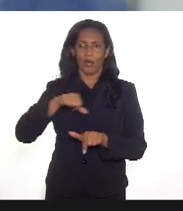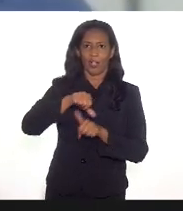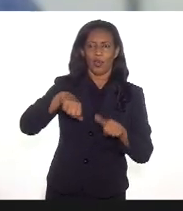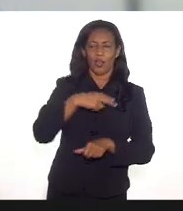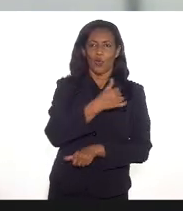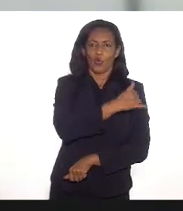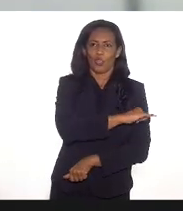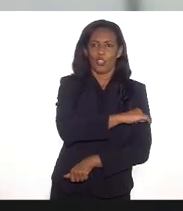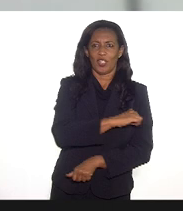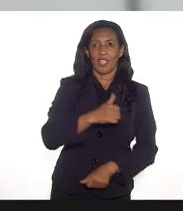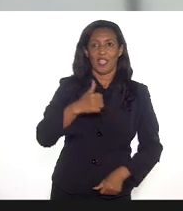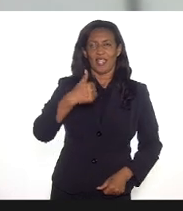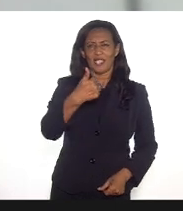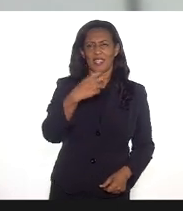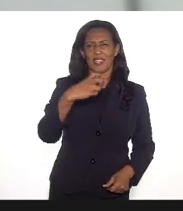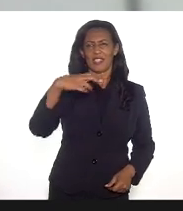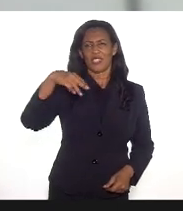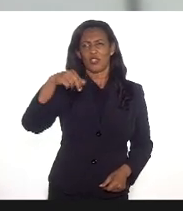de